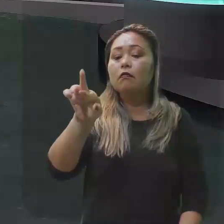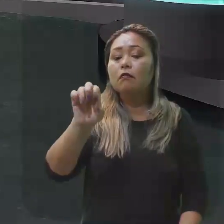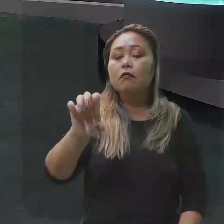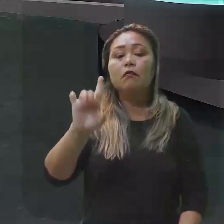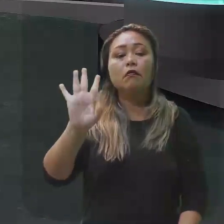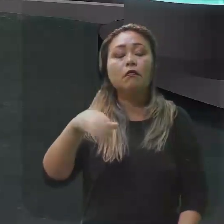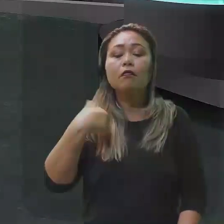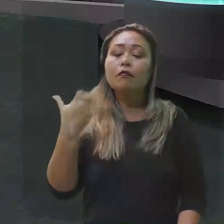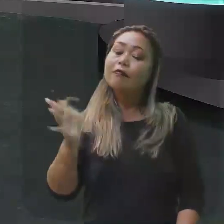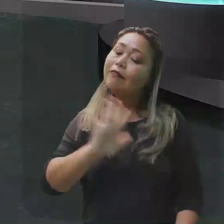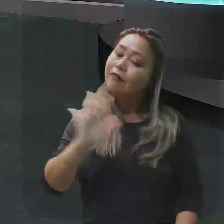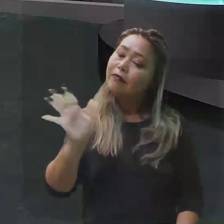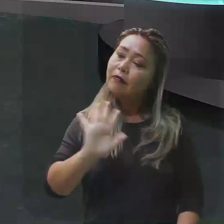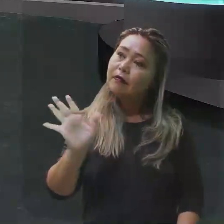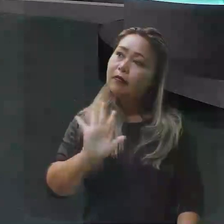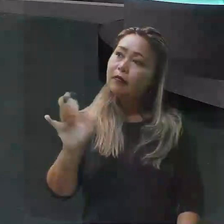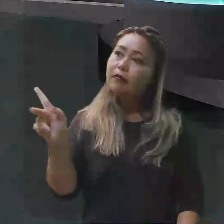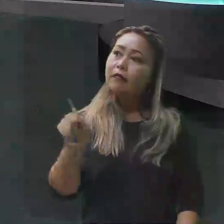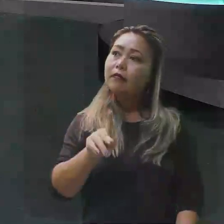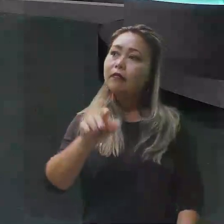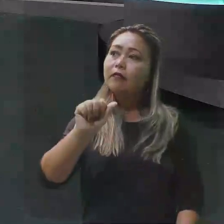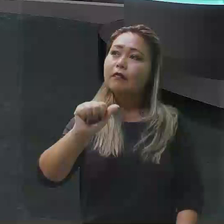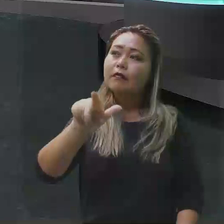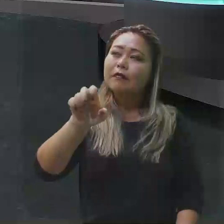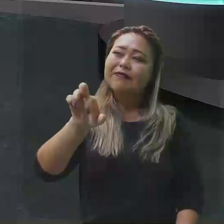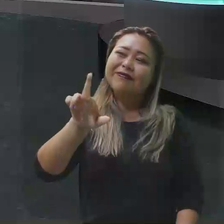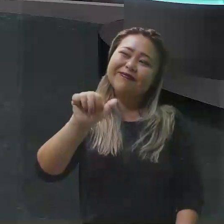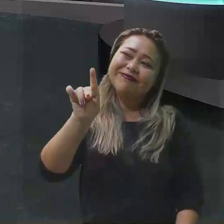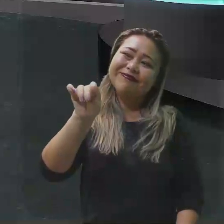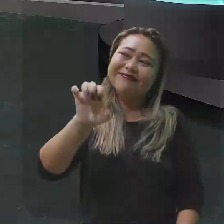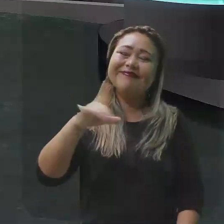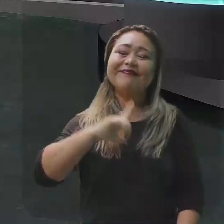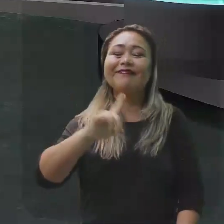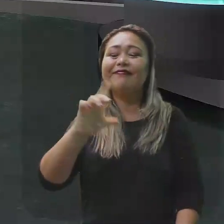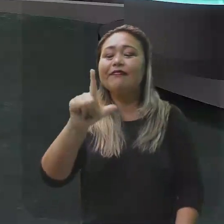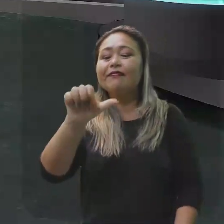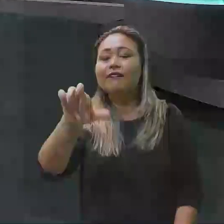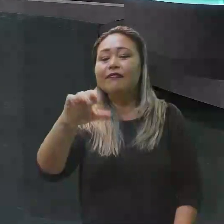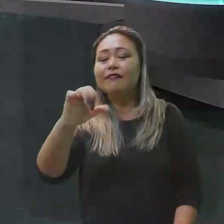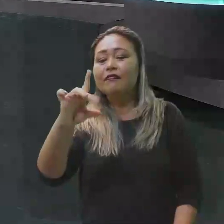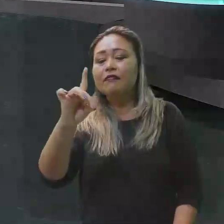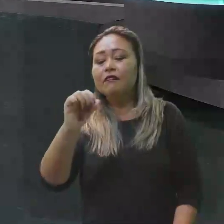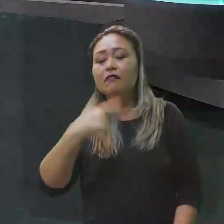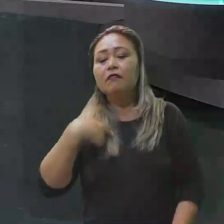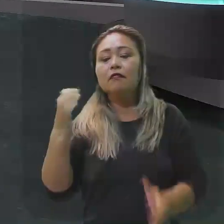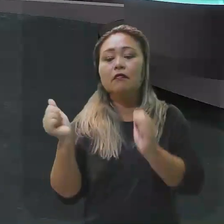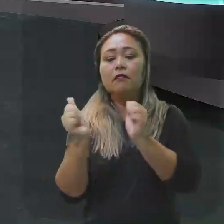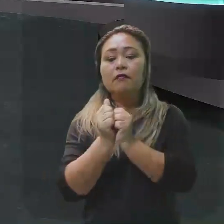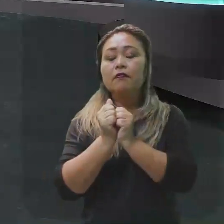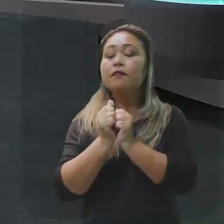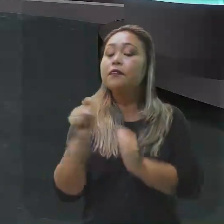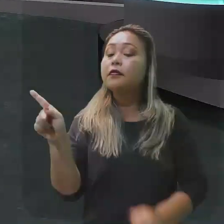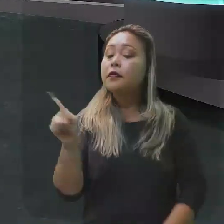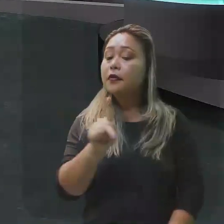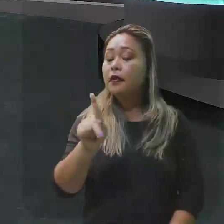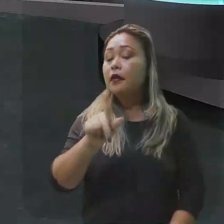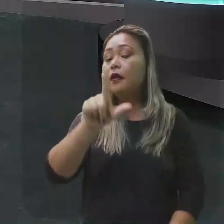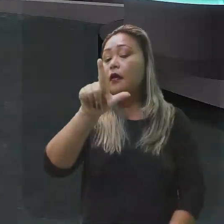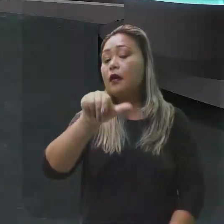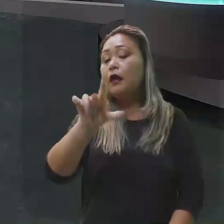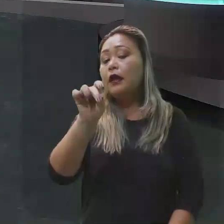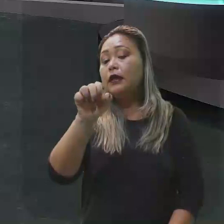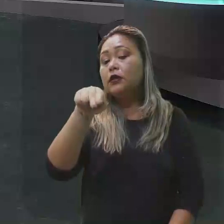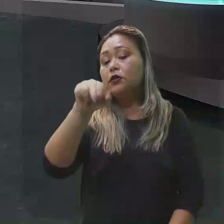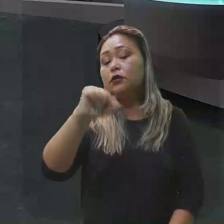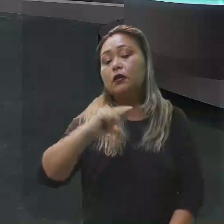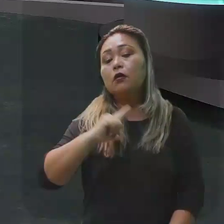pouquinho. Oi, gente, eu sou o professor Alexandre Lacerda. Eu vou aqui com a professora Lidiane